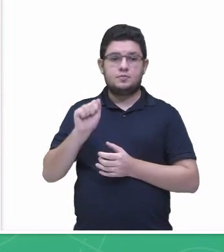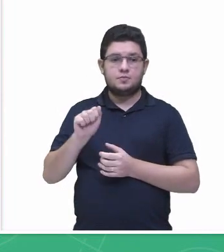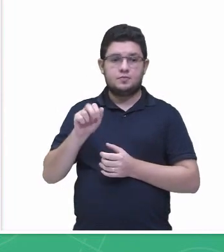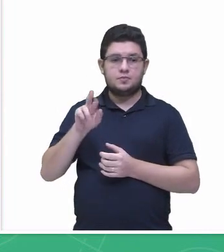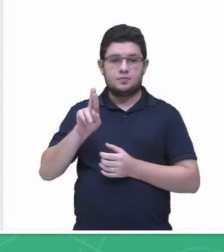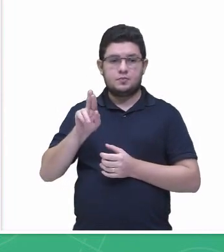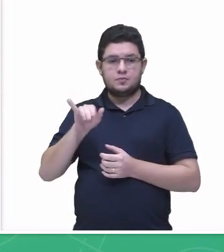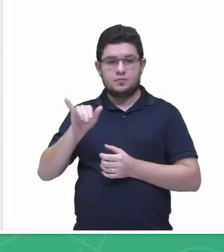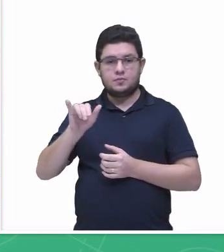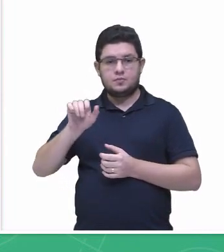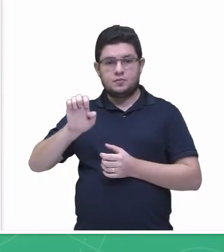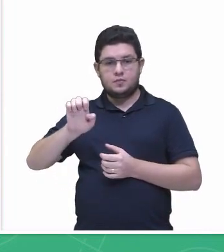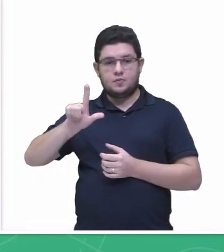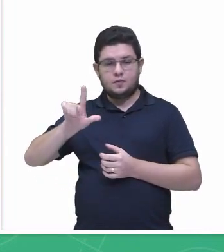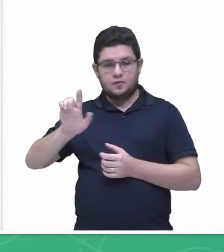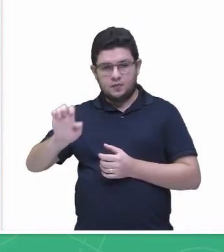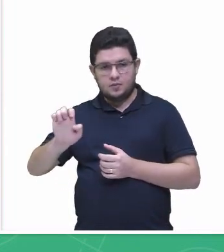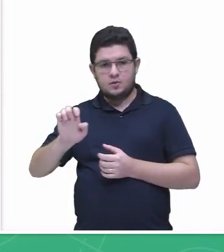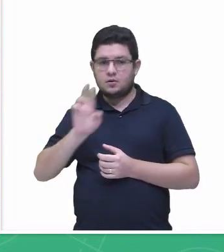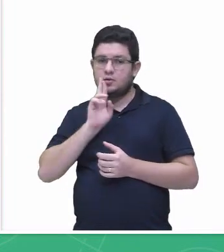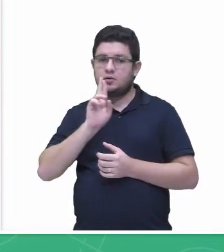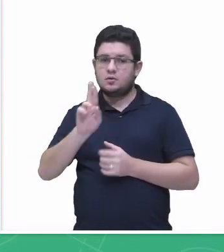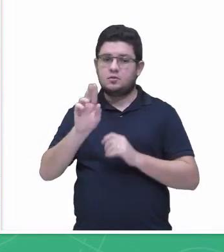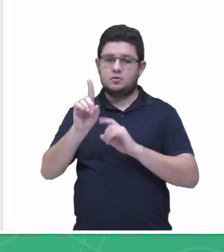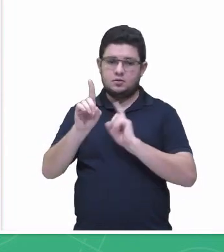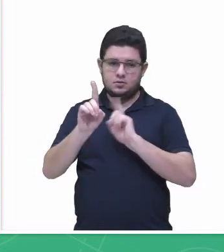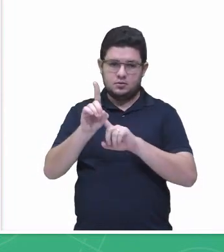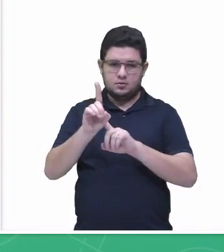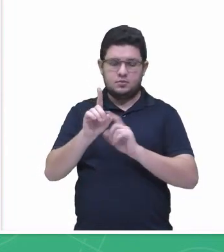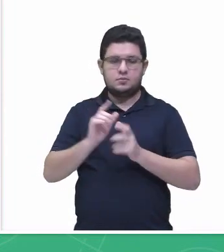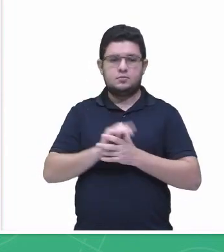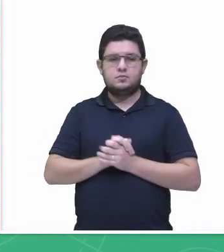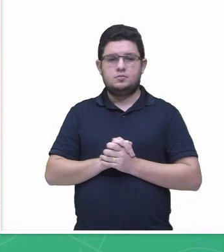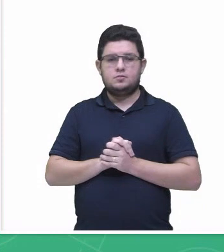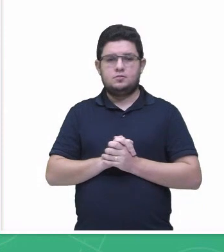também escolheu letra D como resposta da questão.